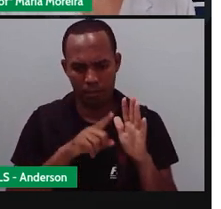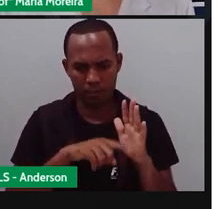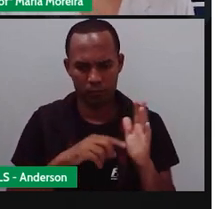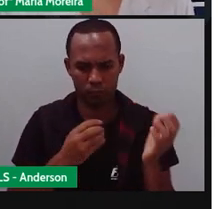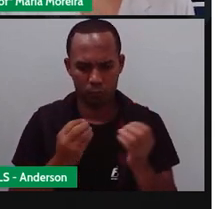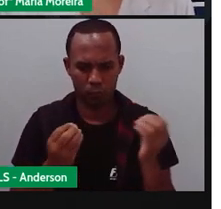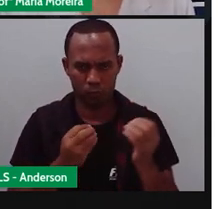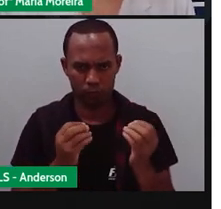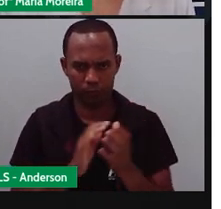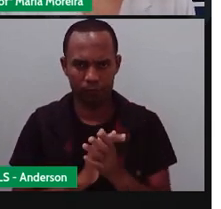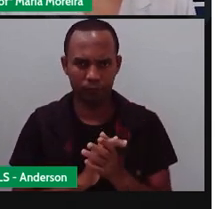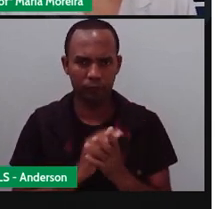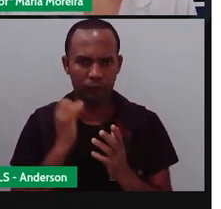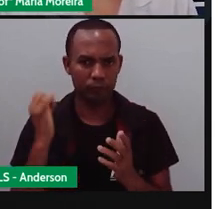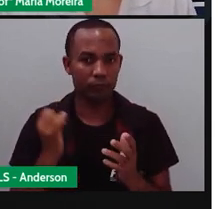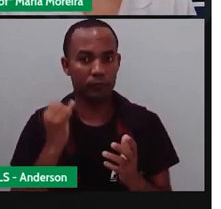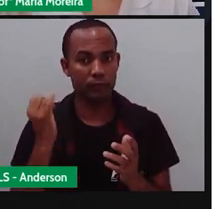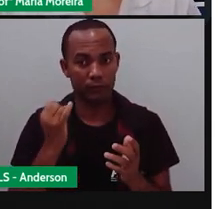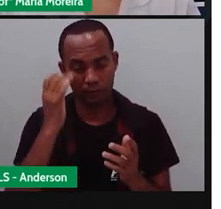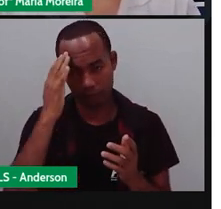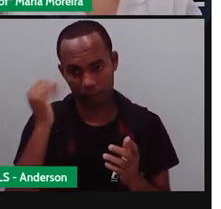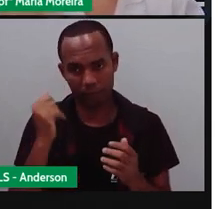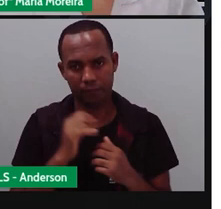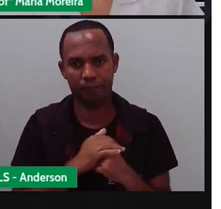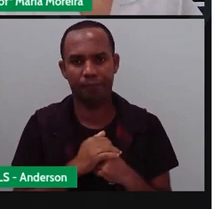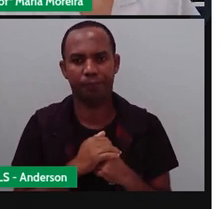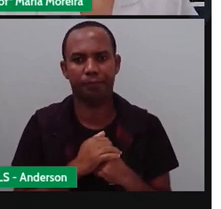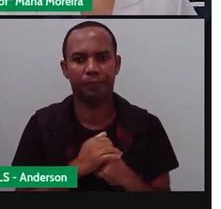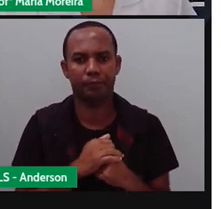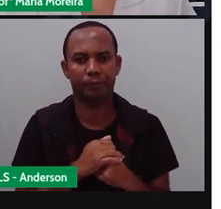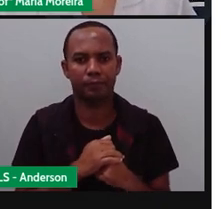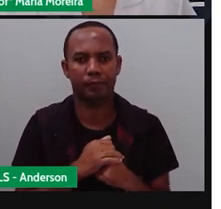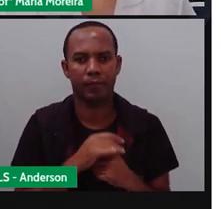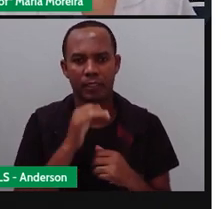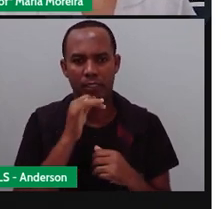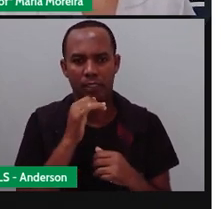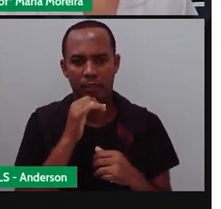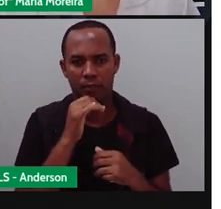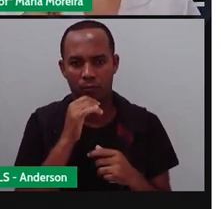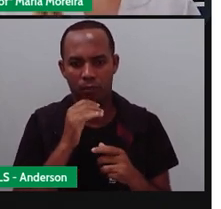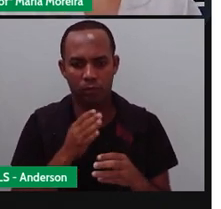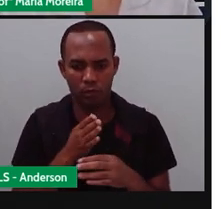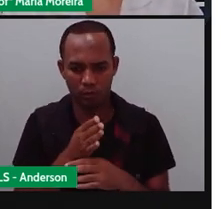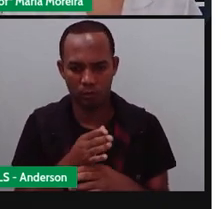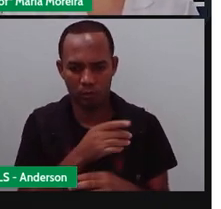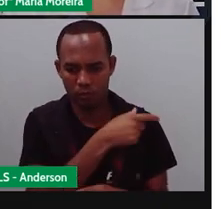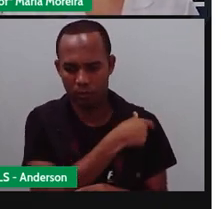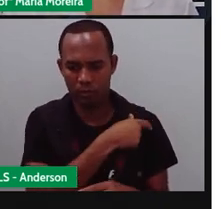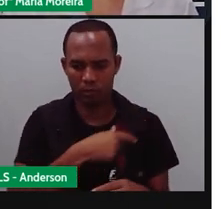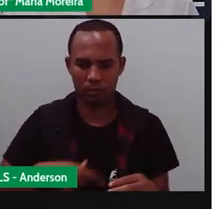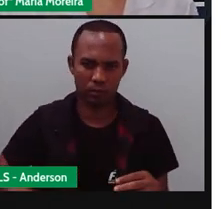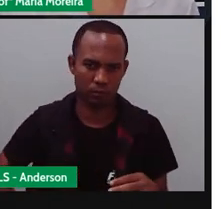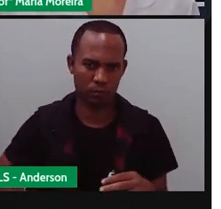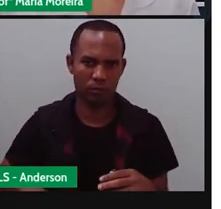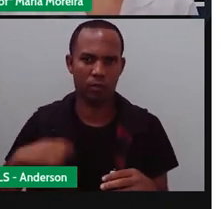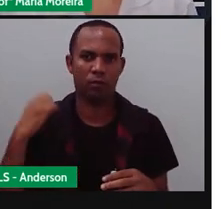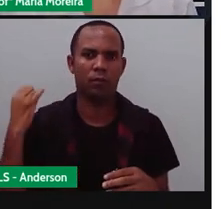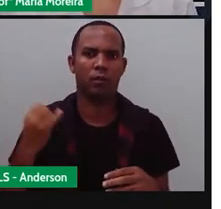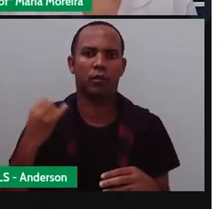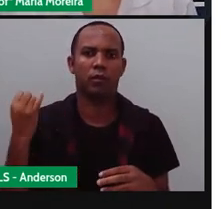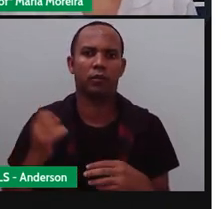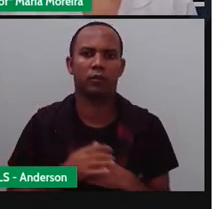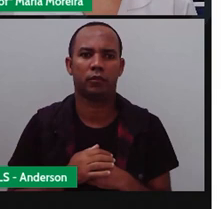uma é importante aqui entrou colocou sinto né entrou no carro colocou sim